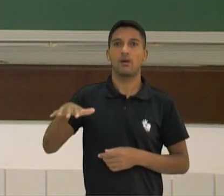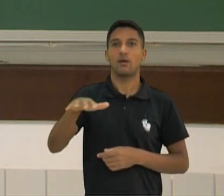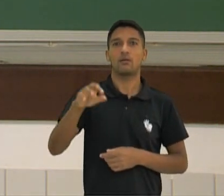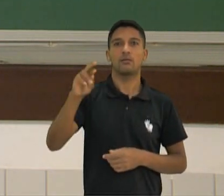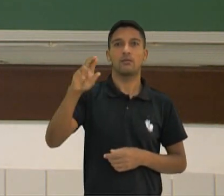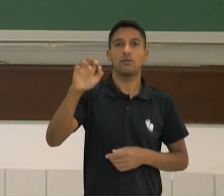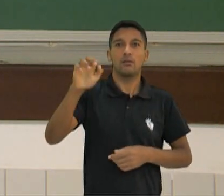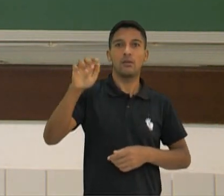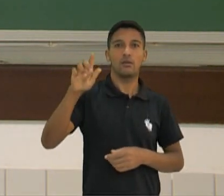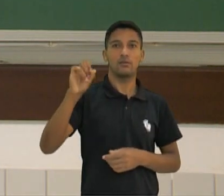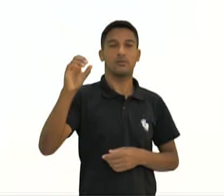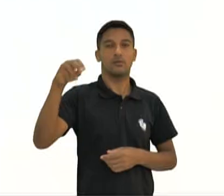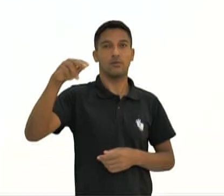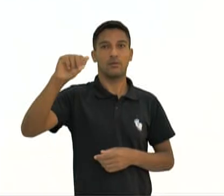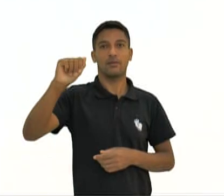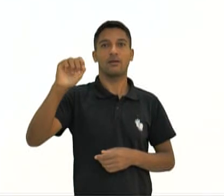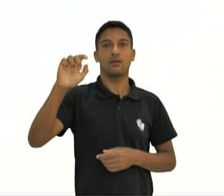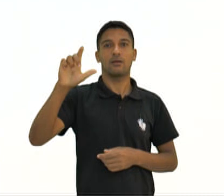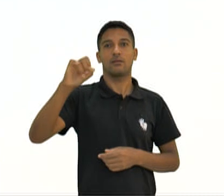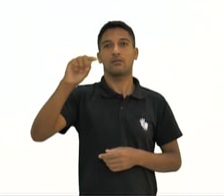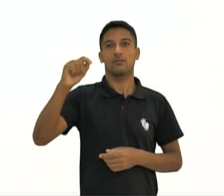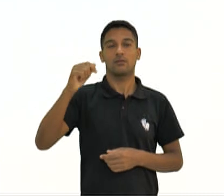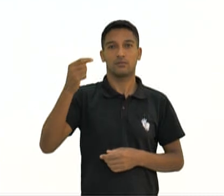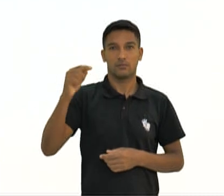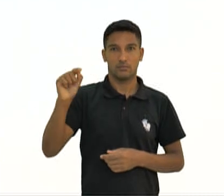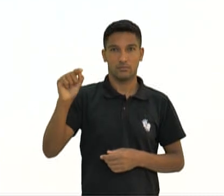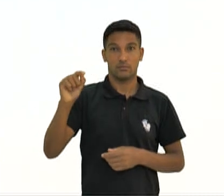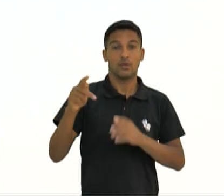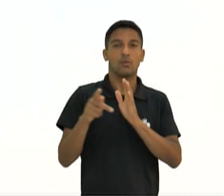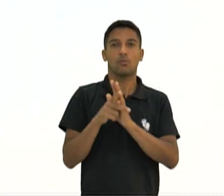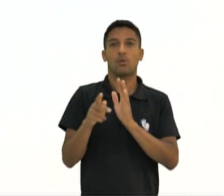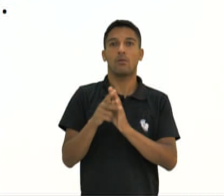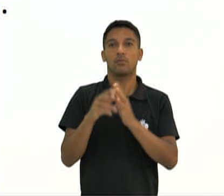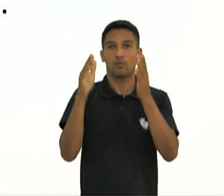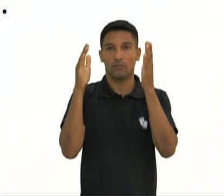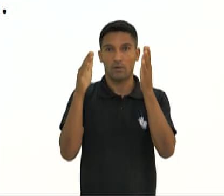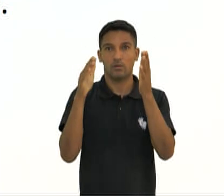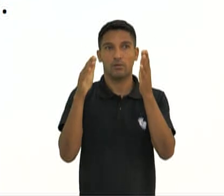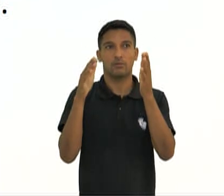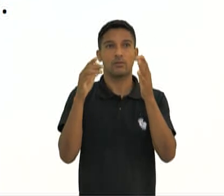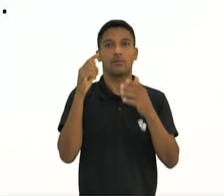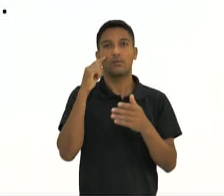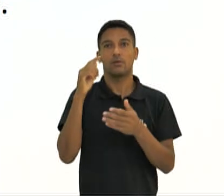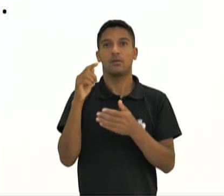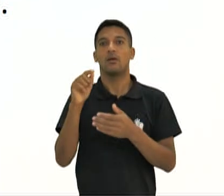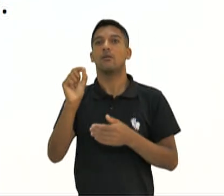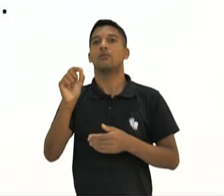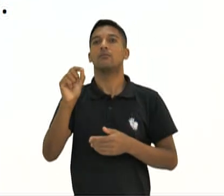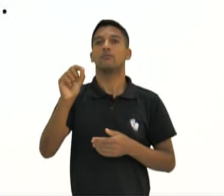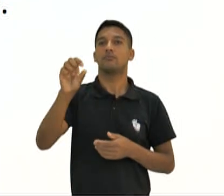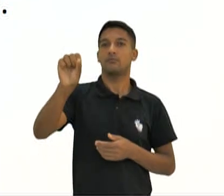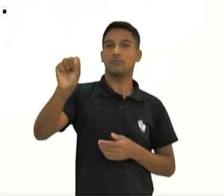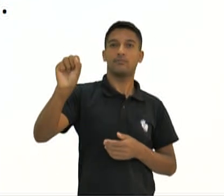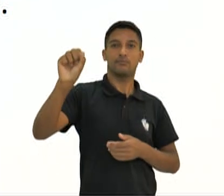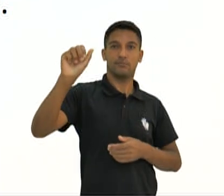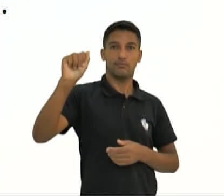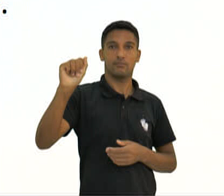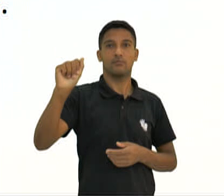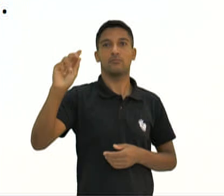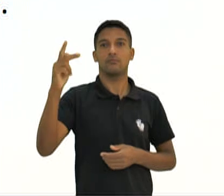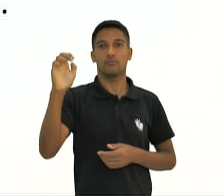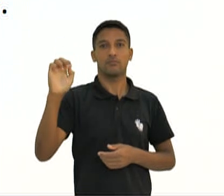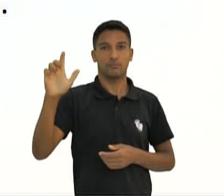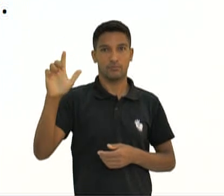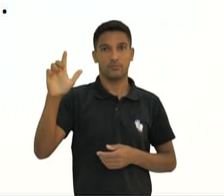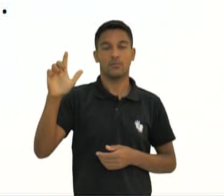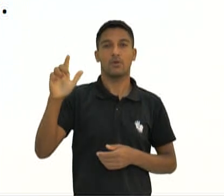neste momento destaca a utilização do Sahel, tenho certeza que vocês marcaram aí. Nessa perspectiva, novamente frisamos a